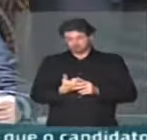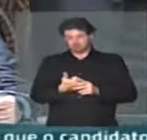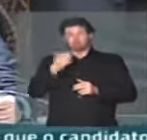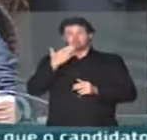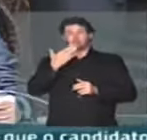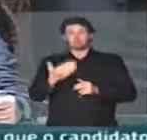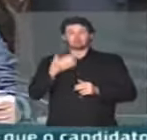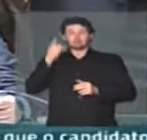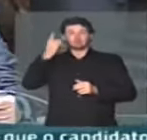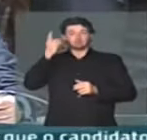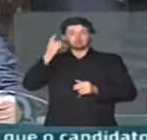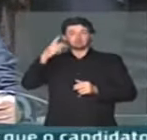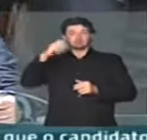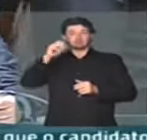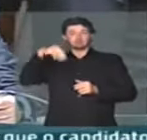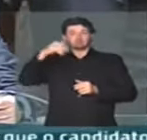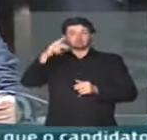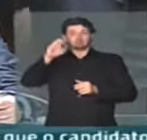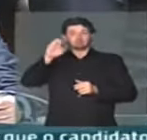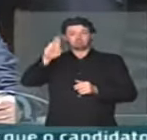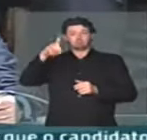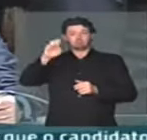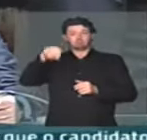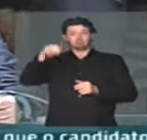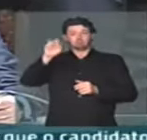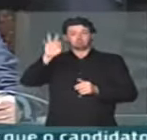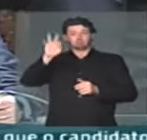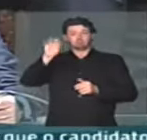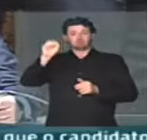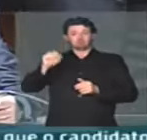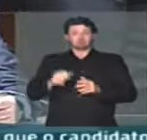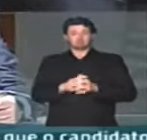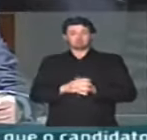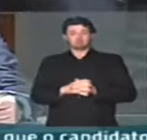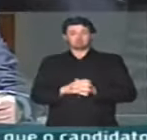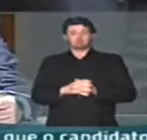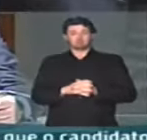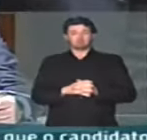Para falar a favor, deputado Pompeu de Matos.